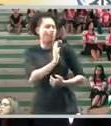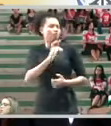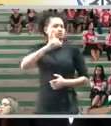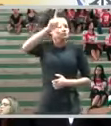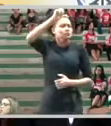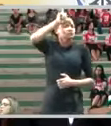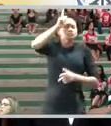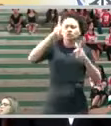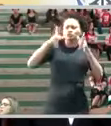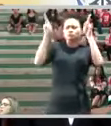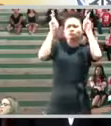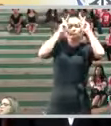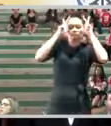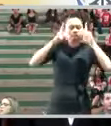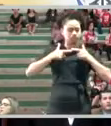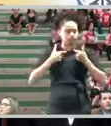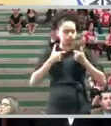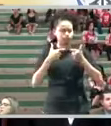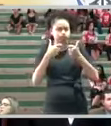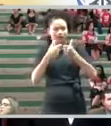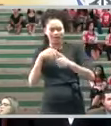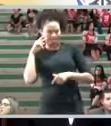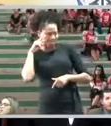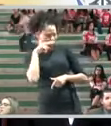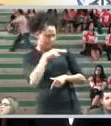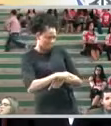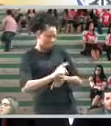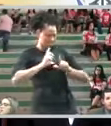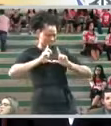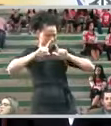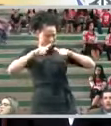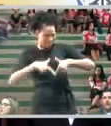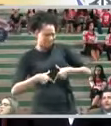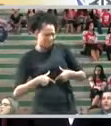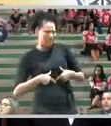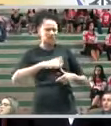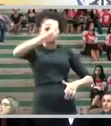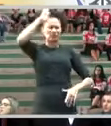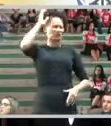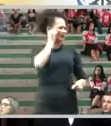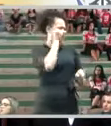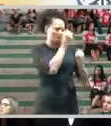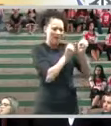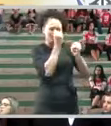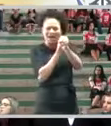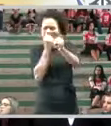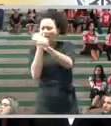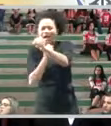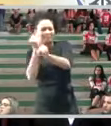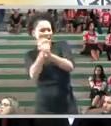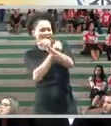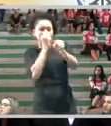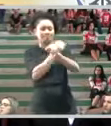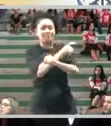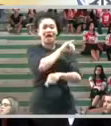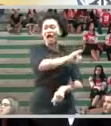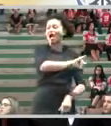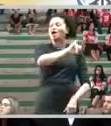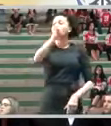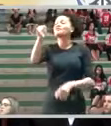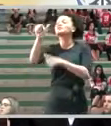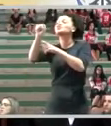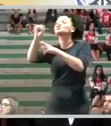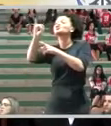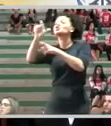quando eles perceberam que Israel tinha sido ferido, muitos soldados mortos, mandaram um mensageiro urgente para Siló,